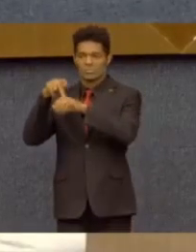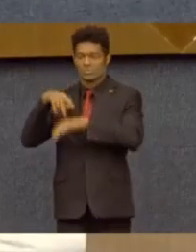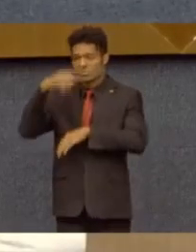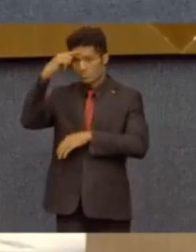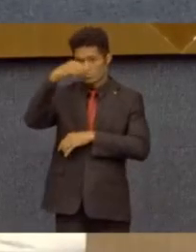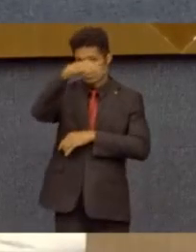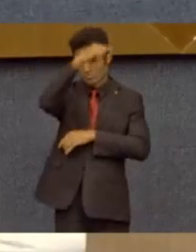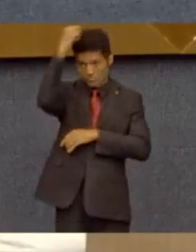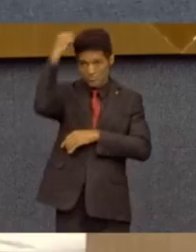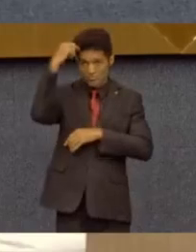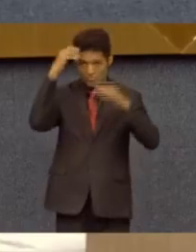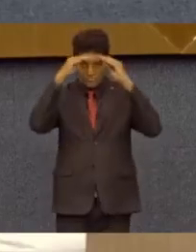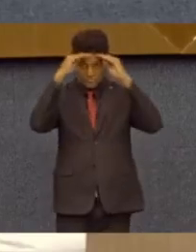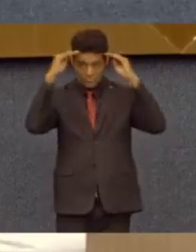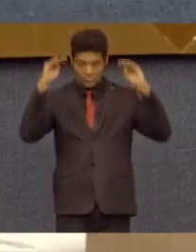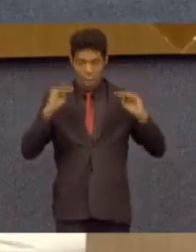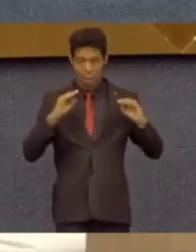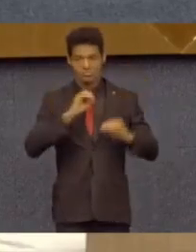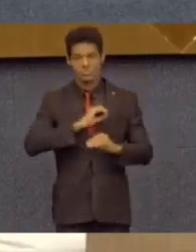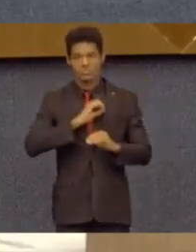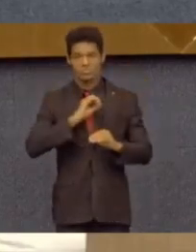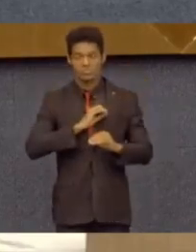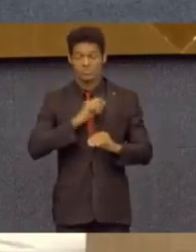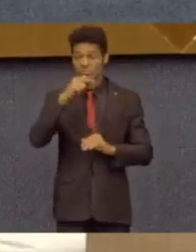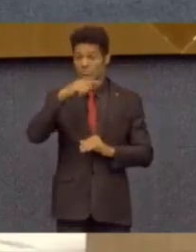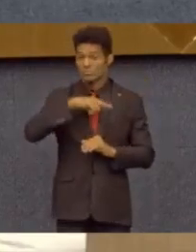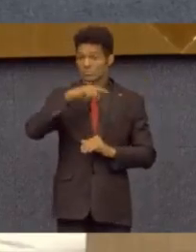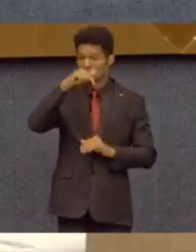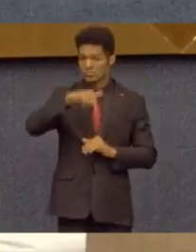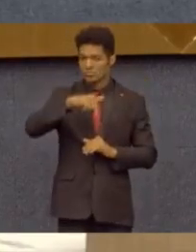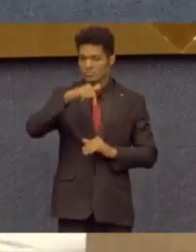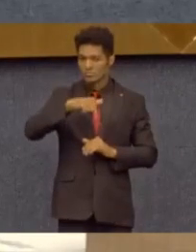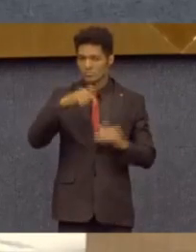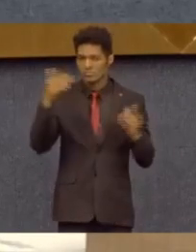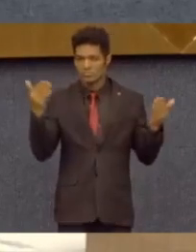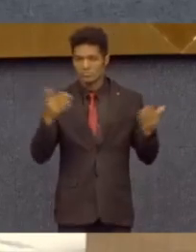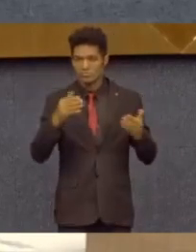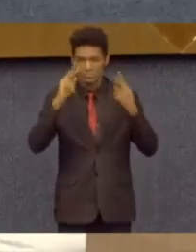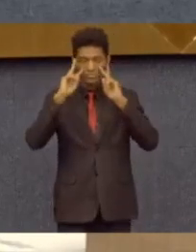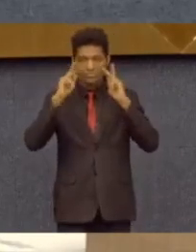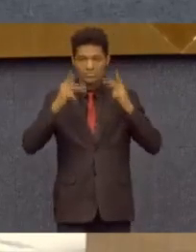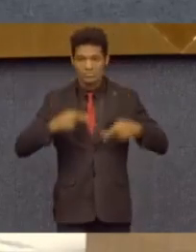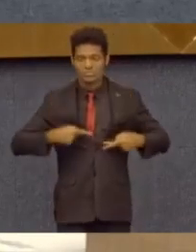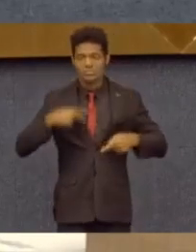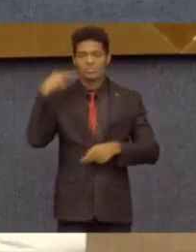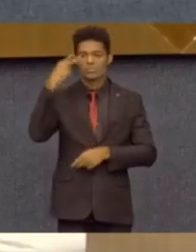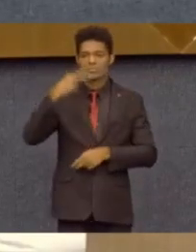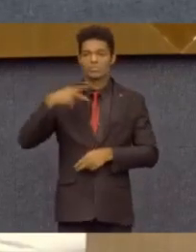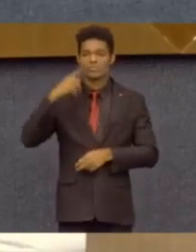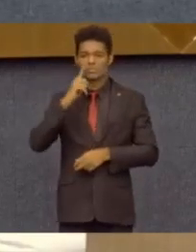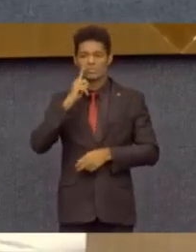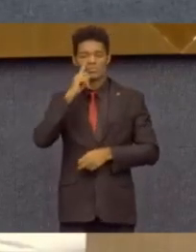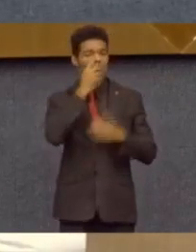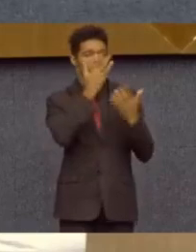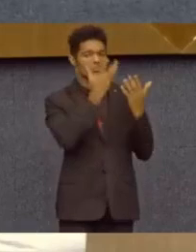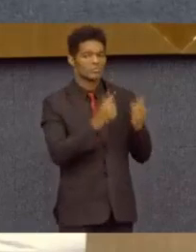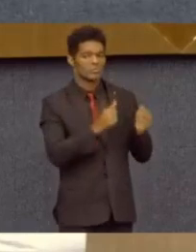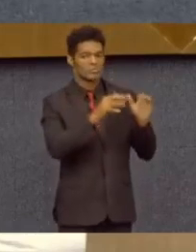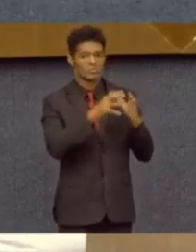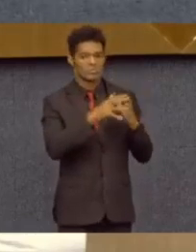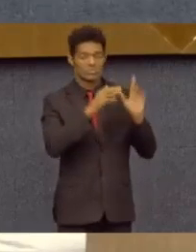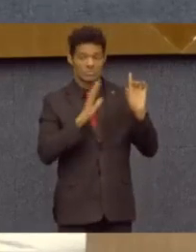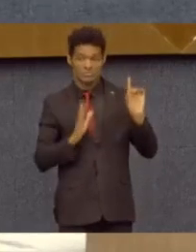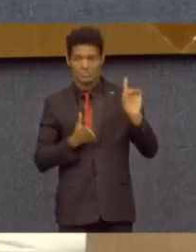Santa Dulce dos Pobres, cujo valor foi reconhecido pelo vereador Gilson Guimarães e referendado pelo Conselho